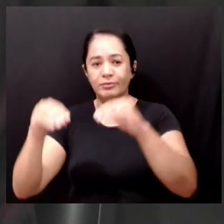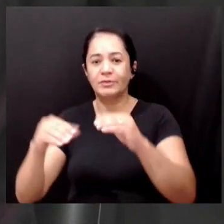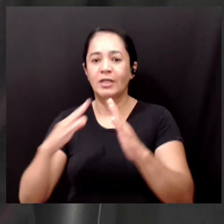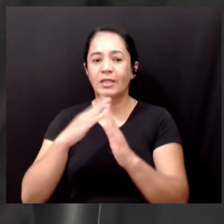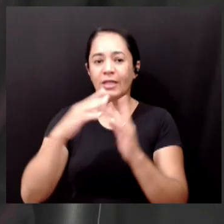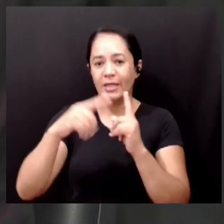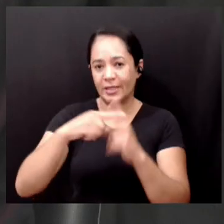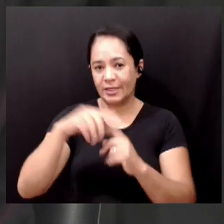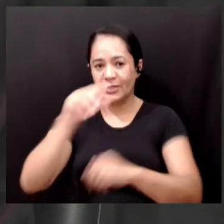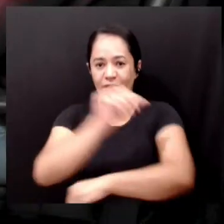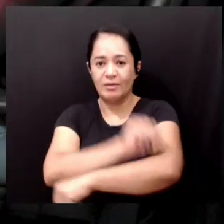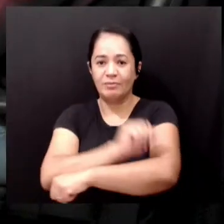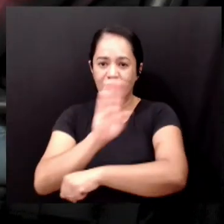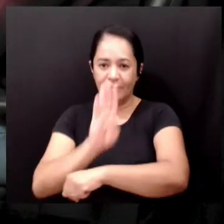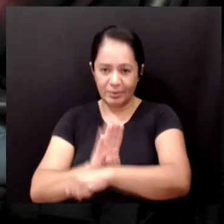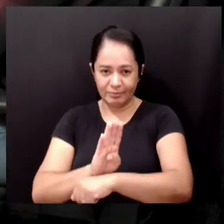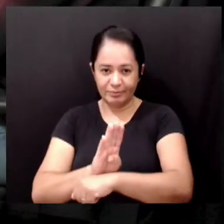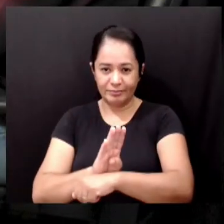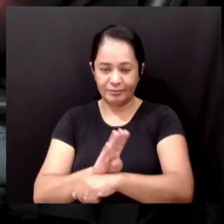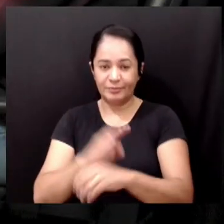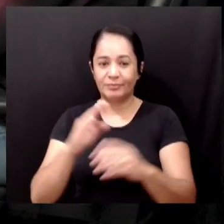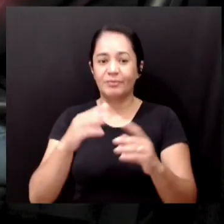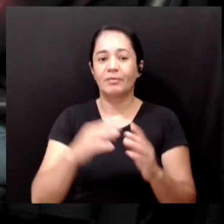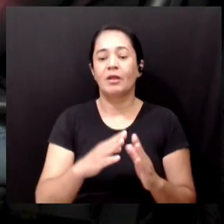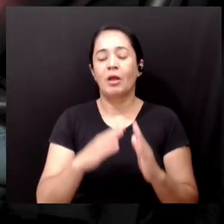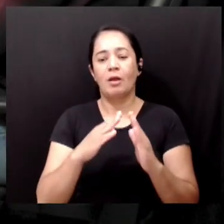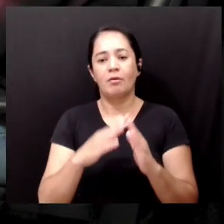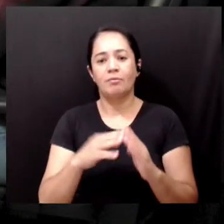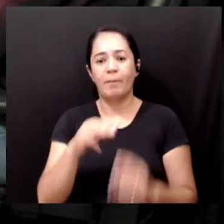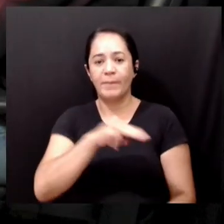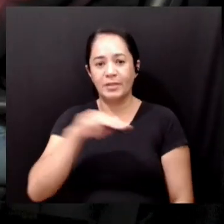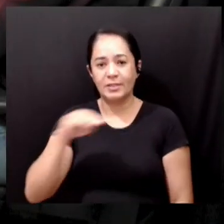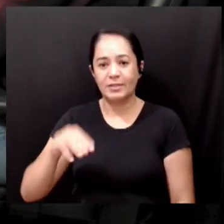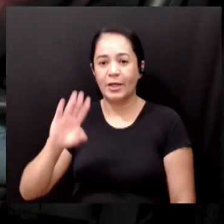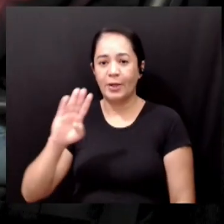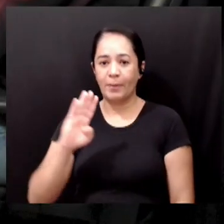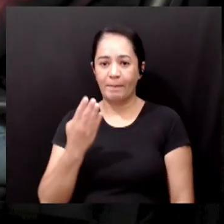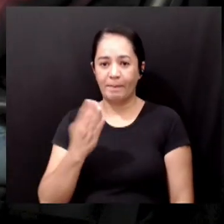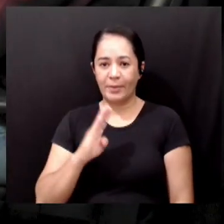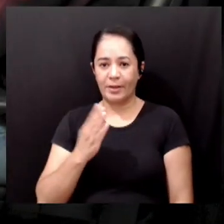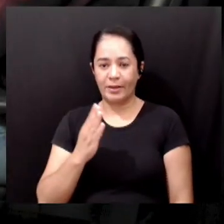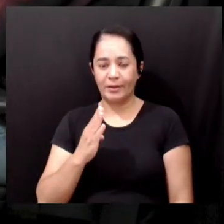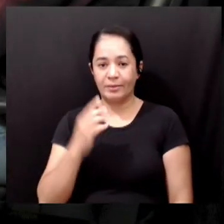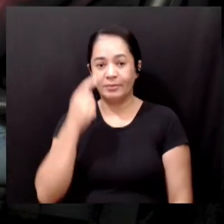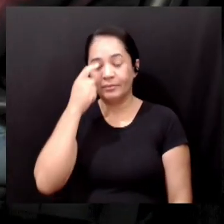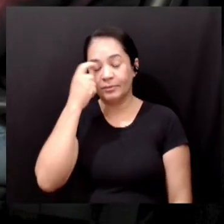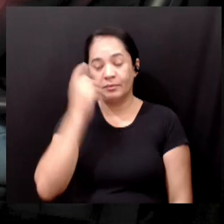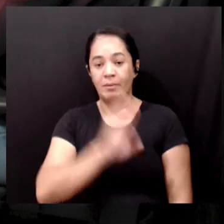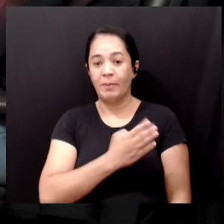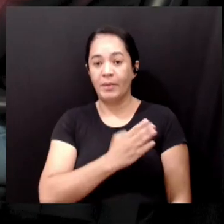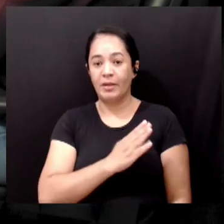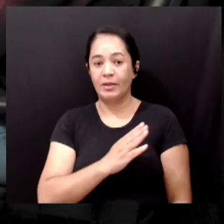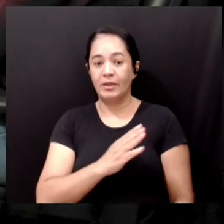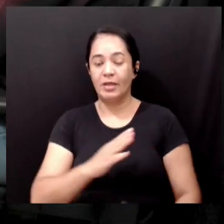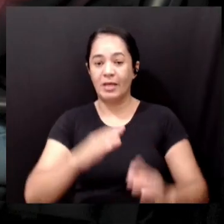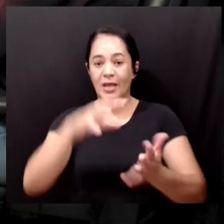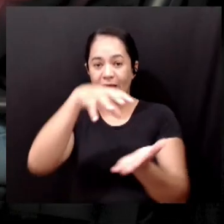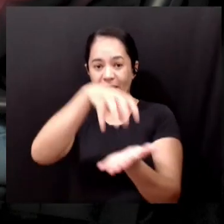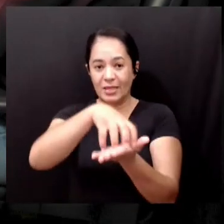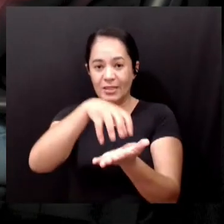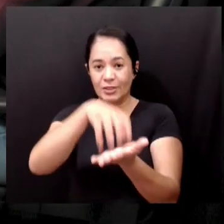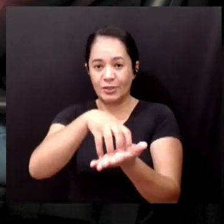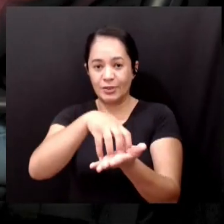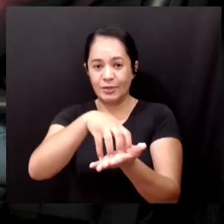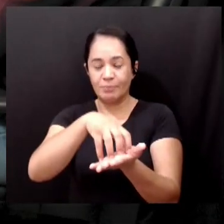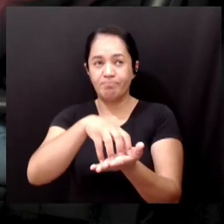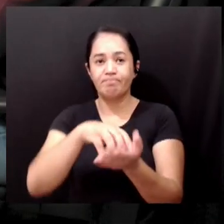Campinas. Tá, o Ministério Belém fica lá no Padre Anchieta, não é isso ou não? Não, o Ministério Belém, a sede dele fica no Parque